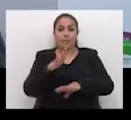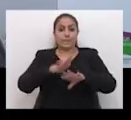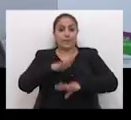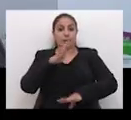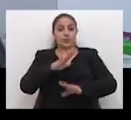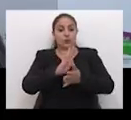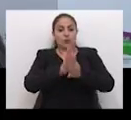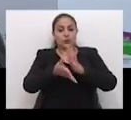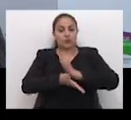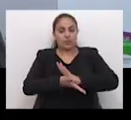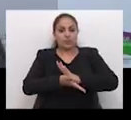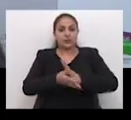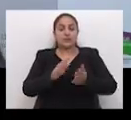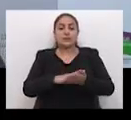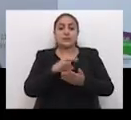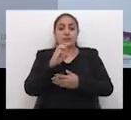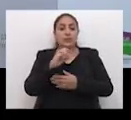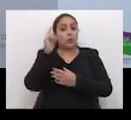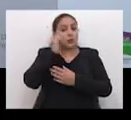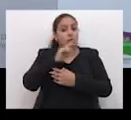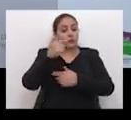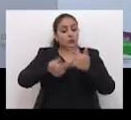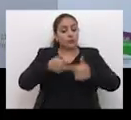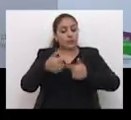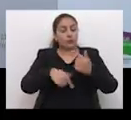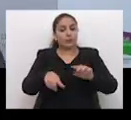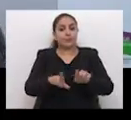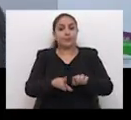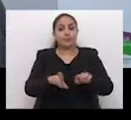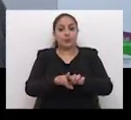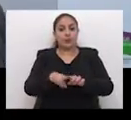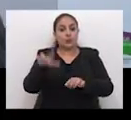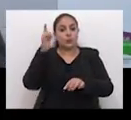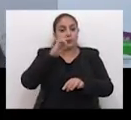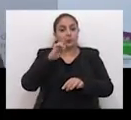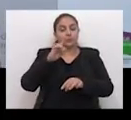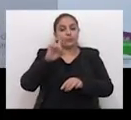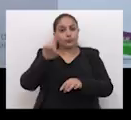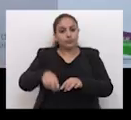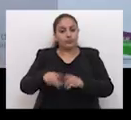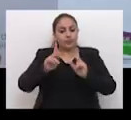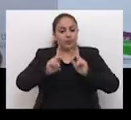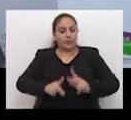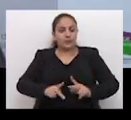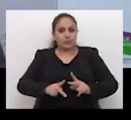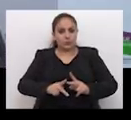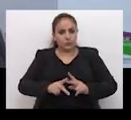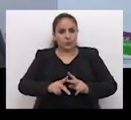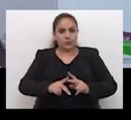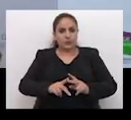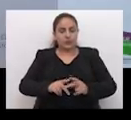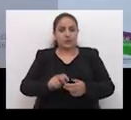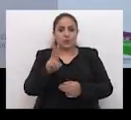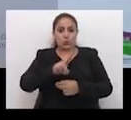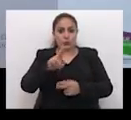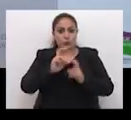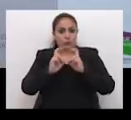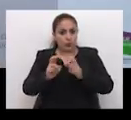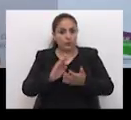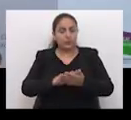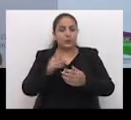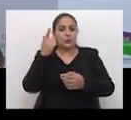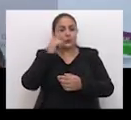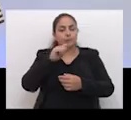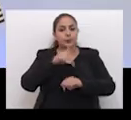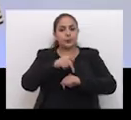empresas além da Codepas, quem ganha é o trabalhador, quem ganha é o passageiro, quem ganha é o empresário, quem